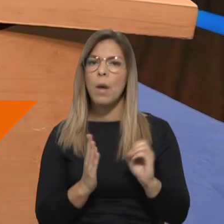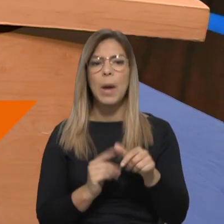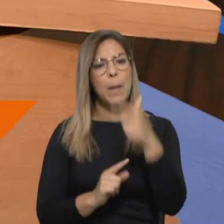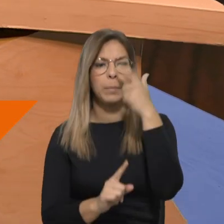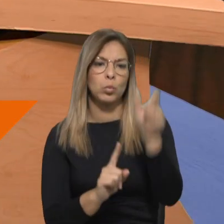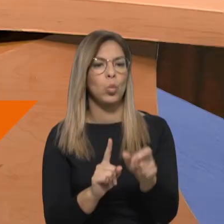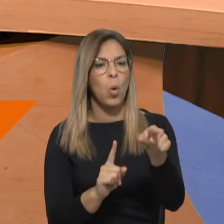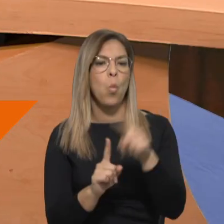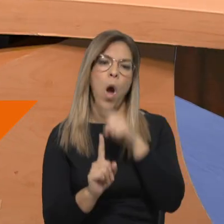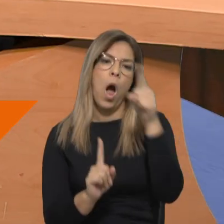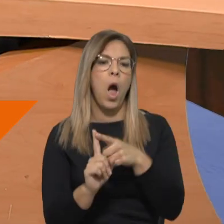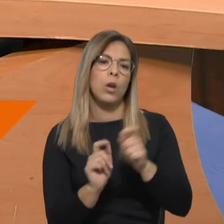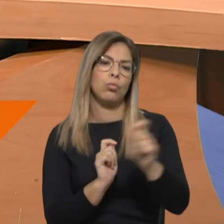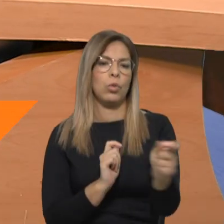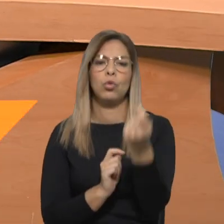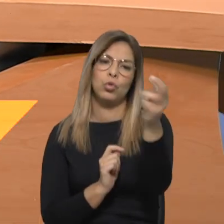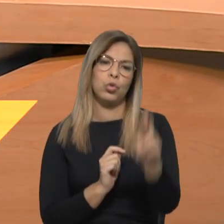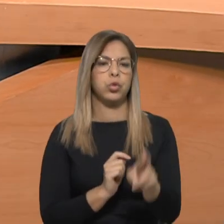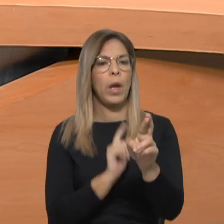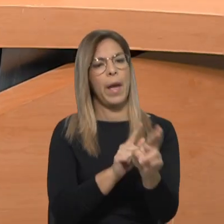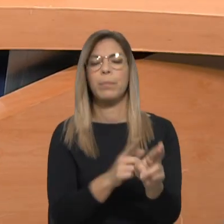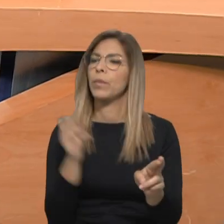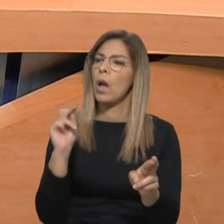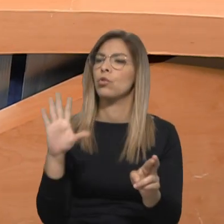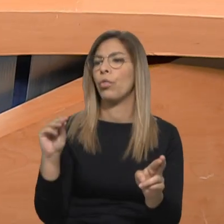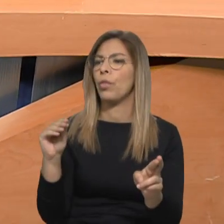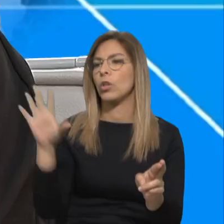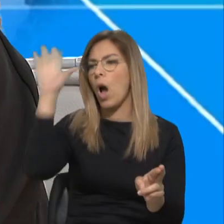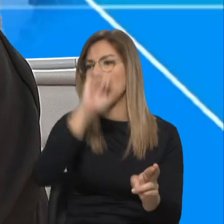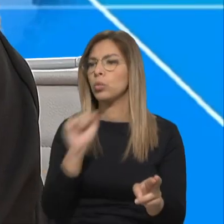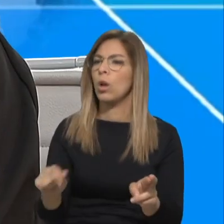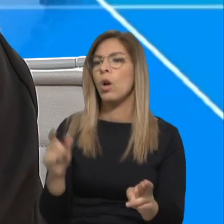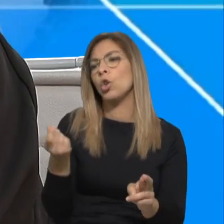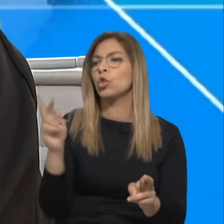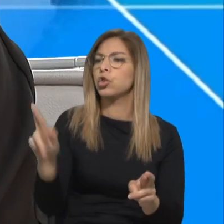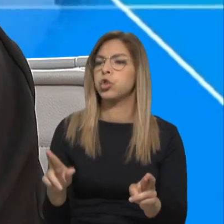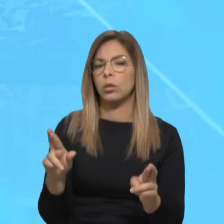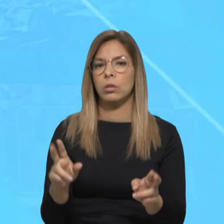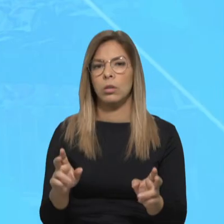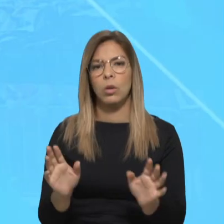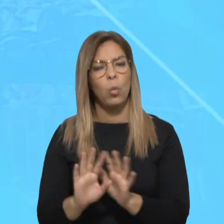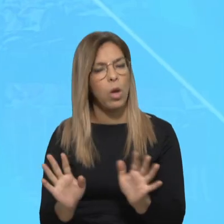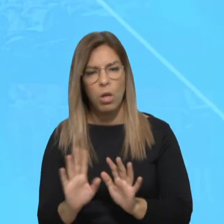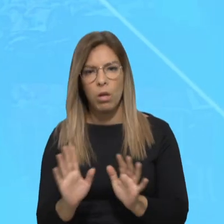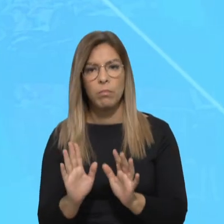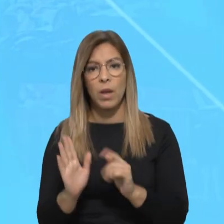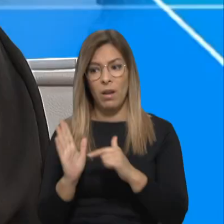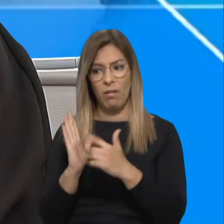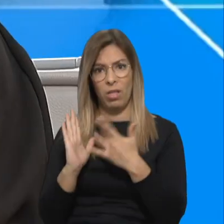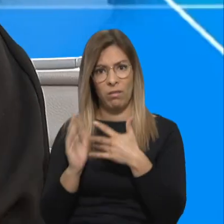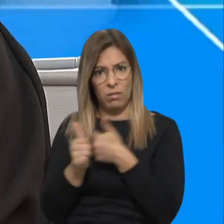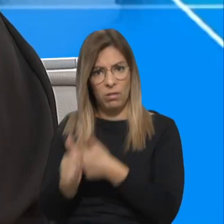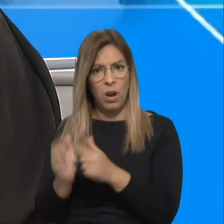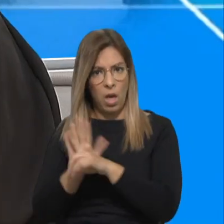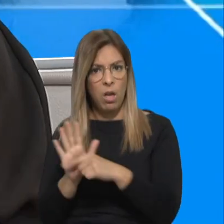abusada durante 1 ano, recebe X, se foi abusada durante 10 anos, recebe Y. Isso não existe. Há o Código Penal, pelo menos? O que existe é o enquadramento